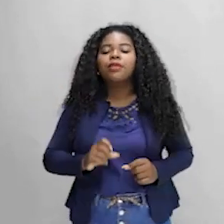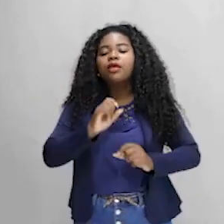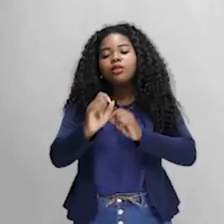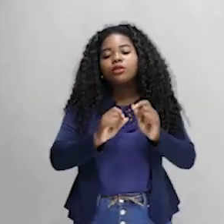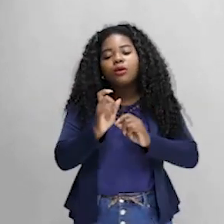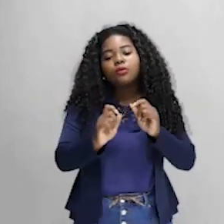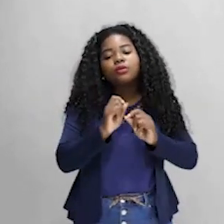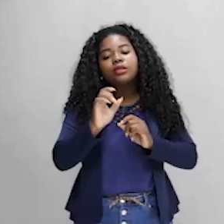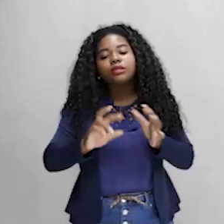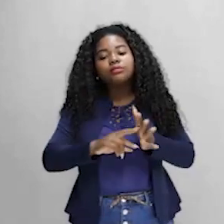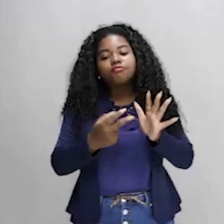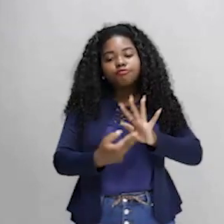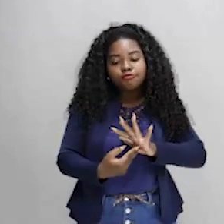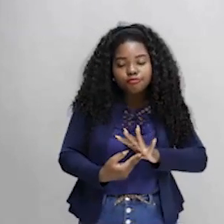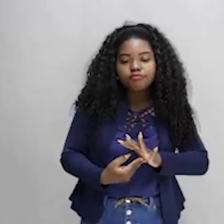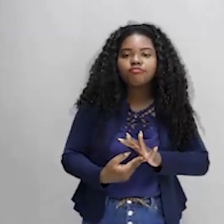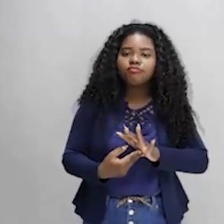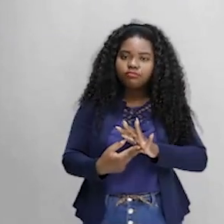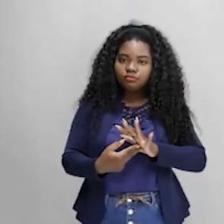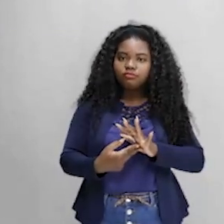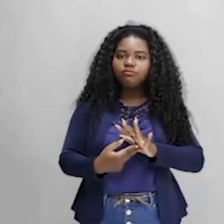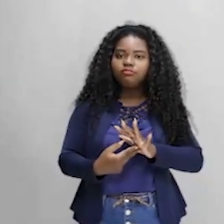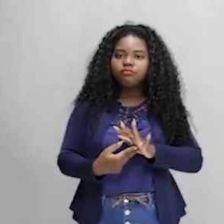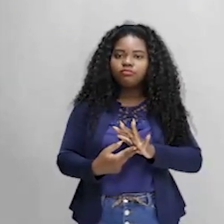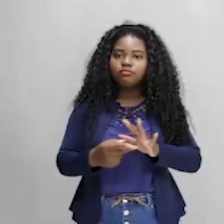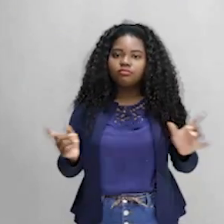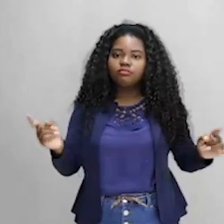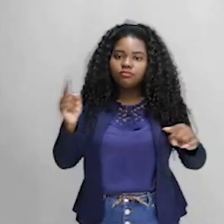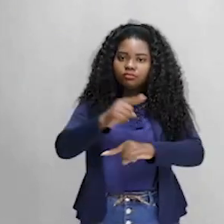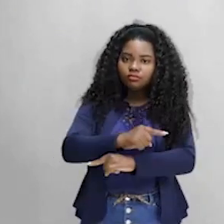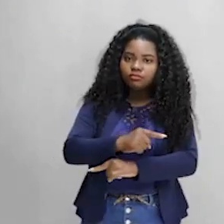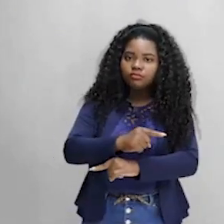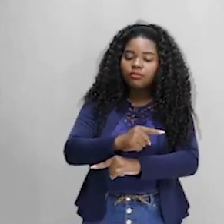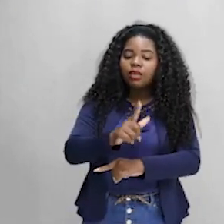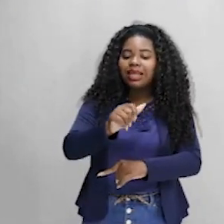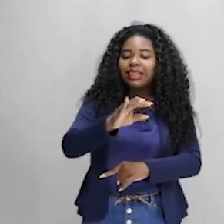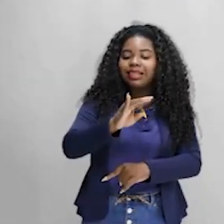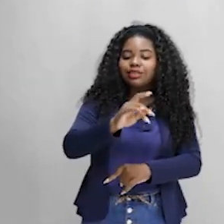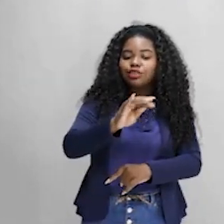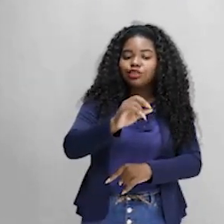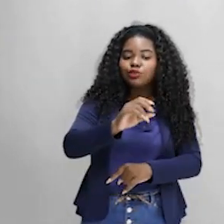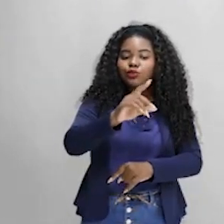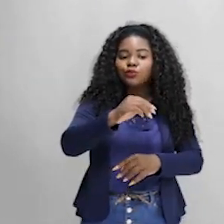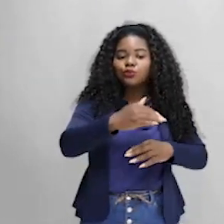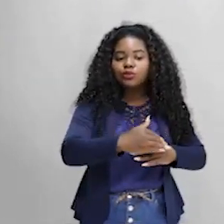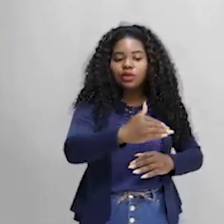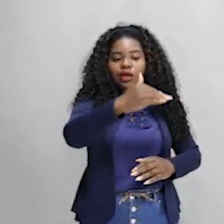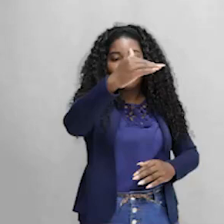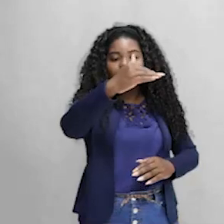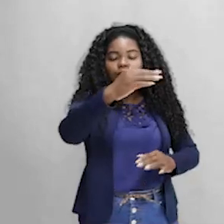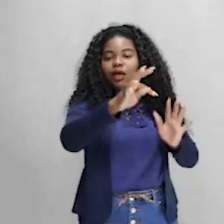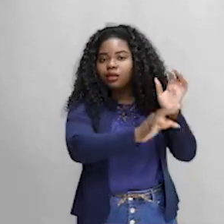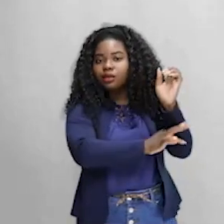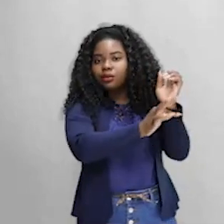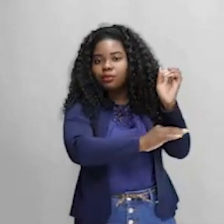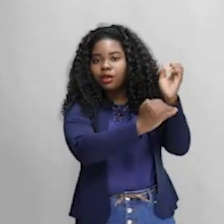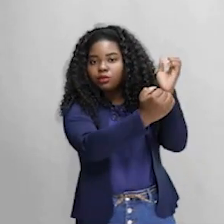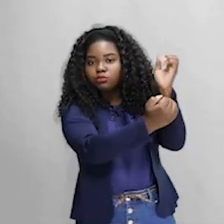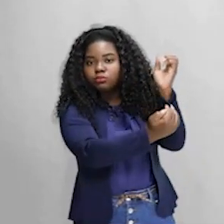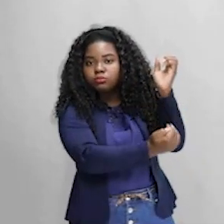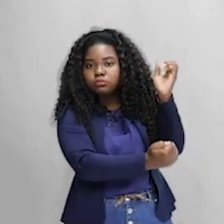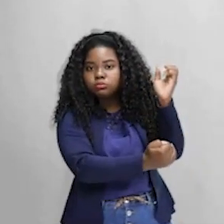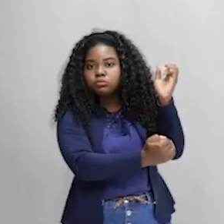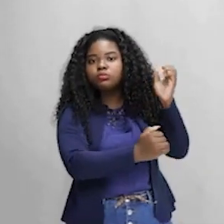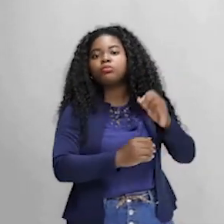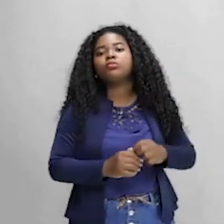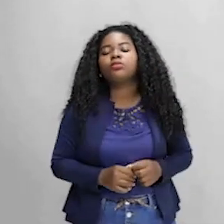começa a cair, galera, tá? É uma razão inversa. Quando a latitude aumenta, a temperatura cai. Tá? Então, quando a gente se